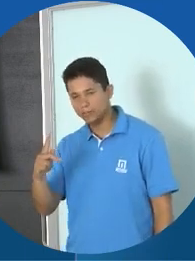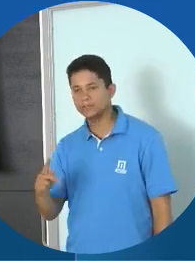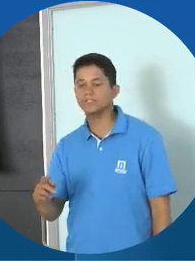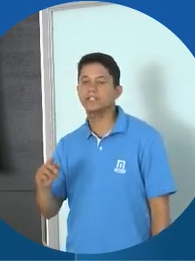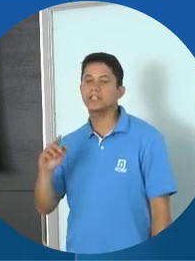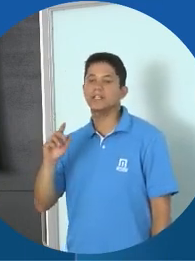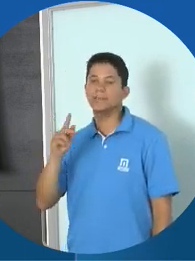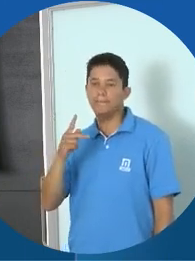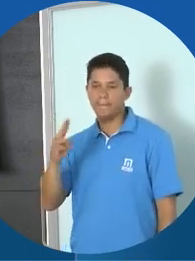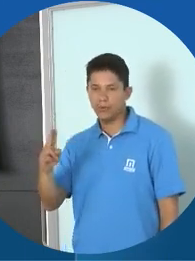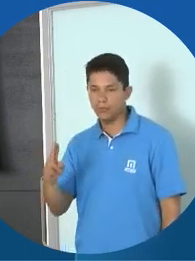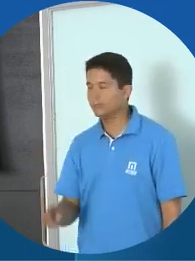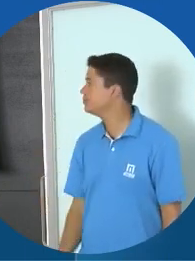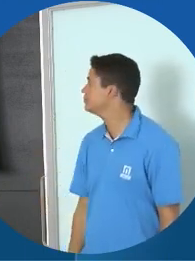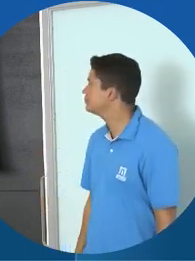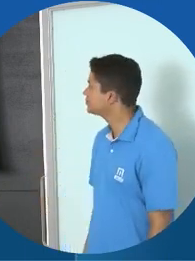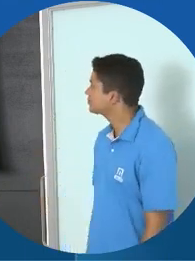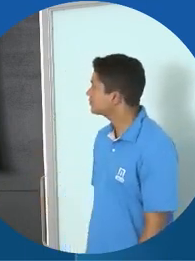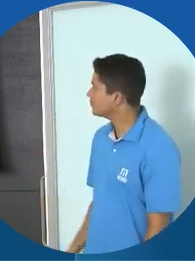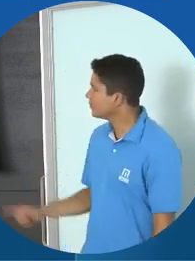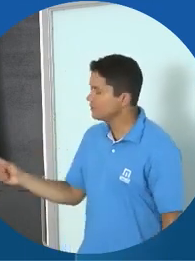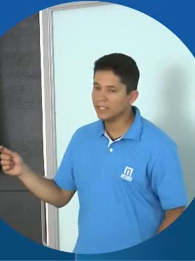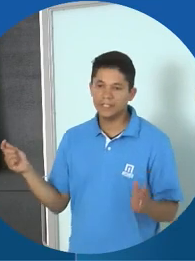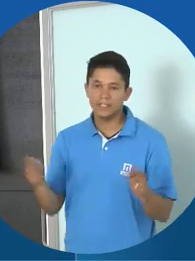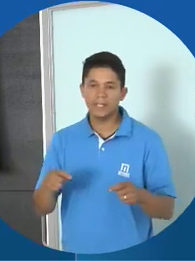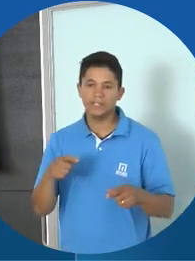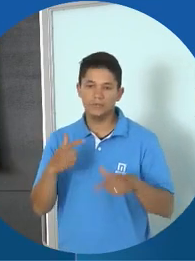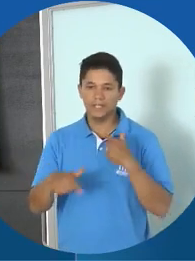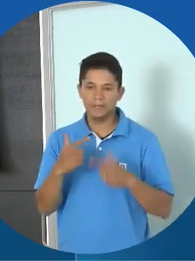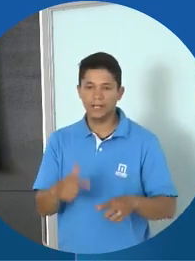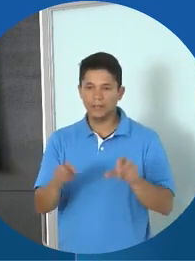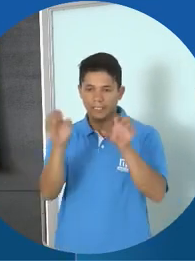também, permitindo o trabalho da estrutura.